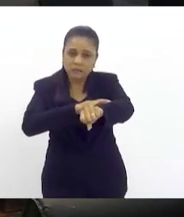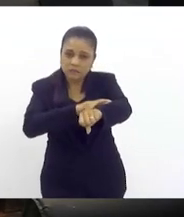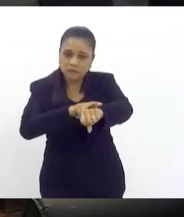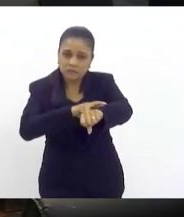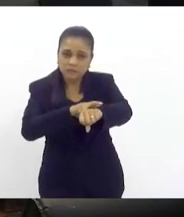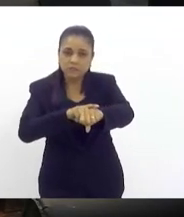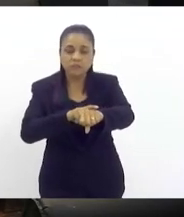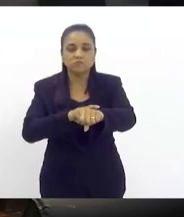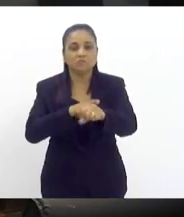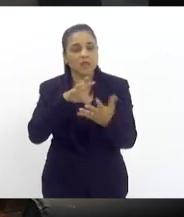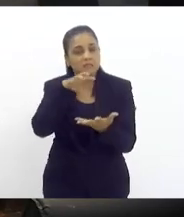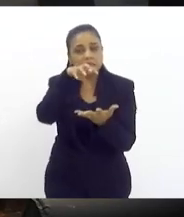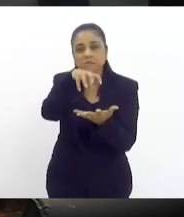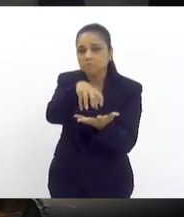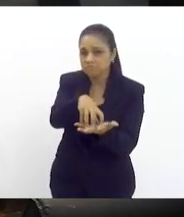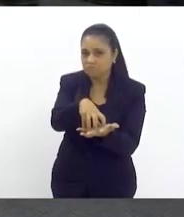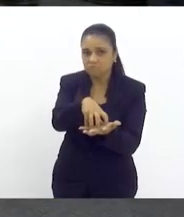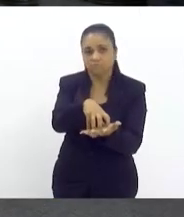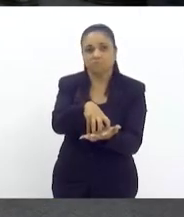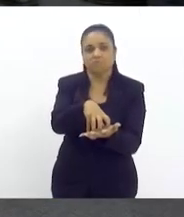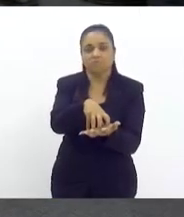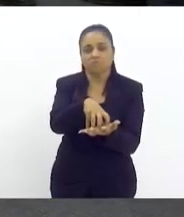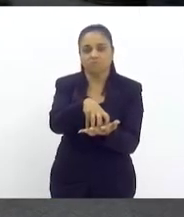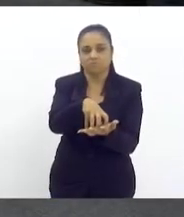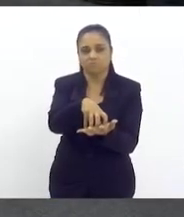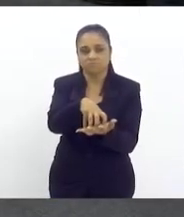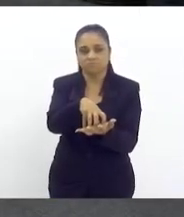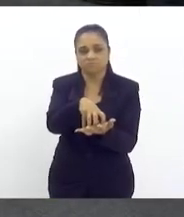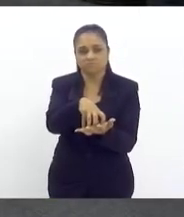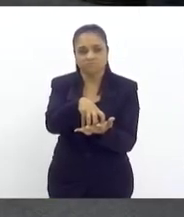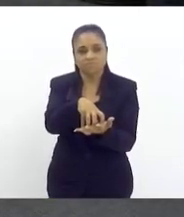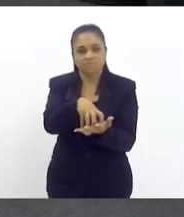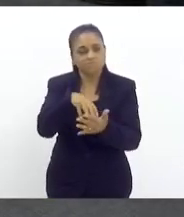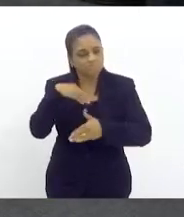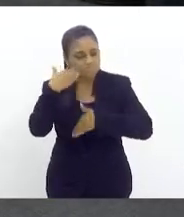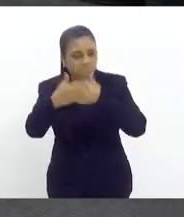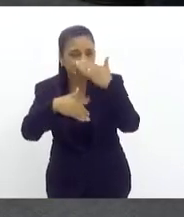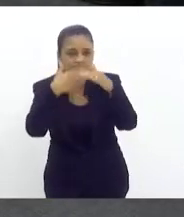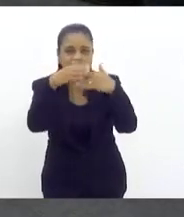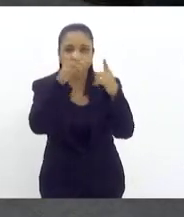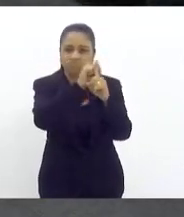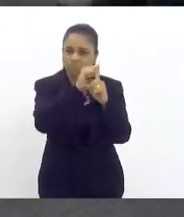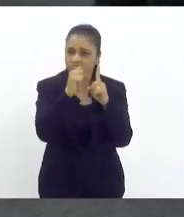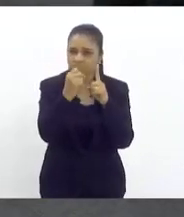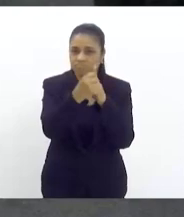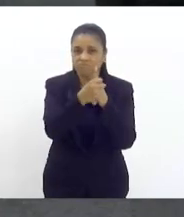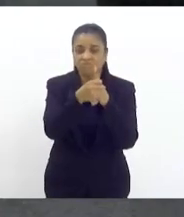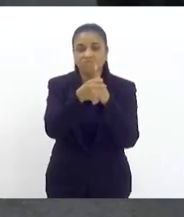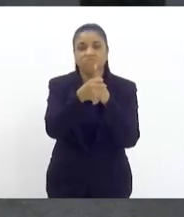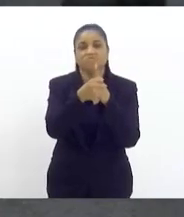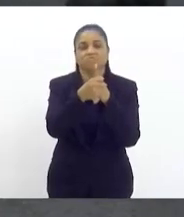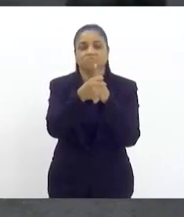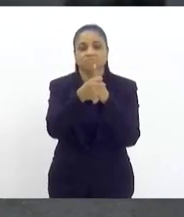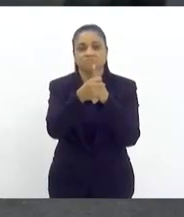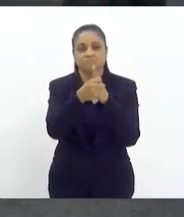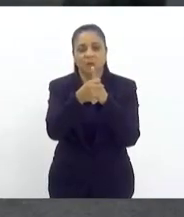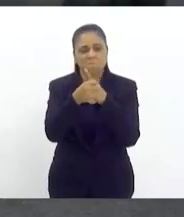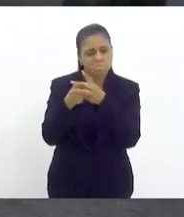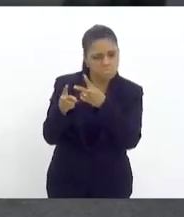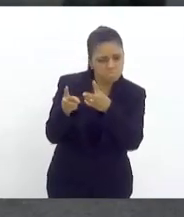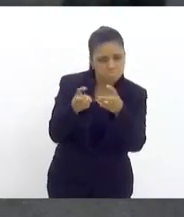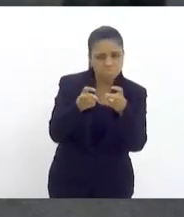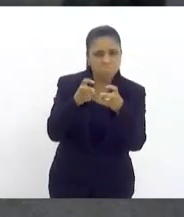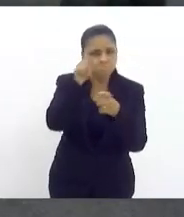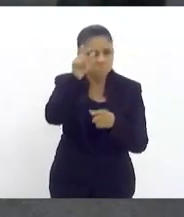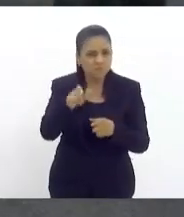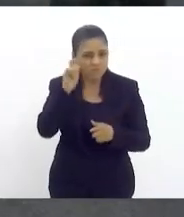algo central para que a gente possa evoluir nessa sociedade que muitas vezes vê a pessoa